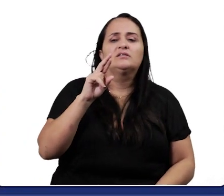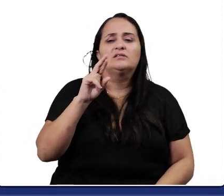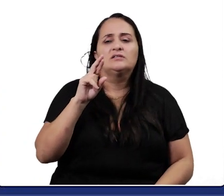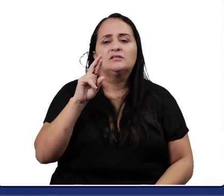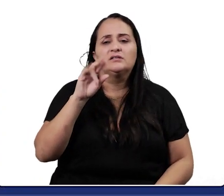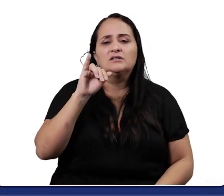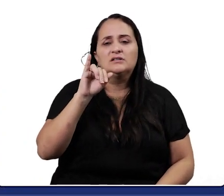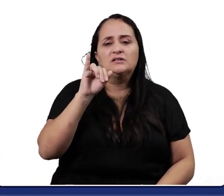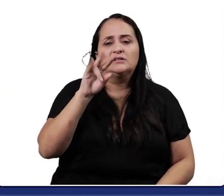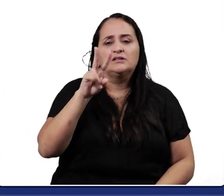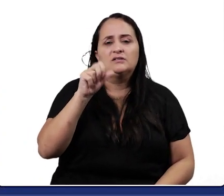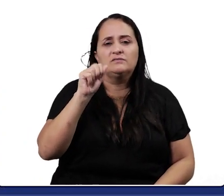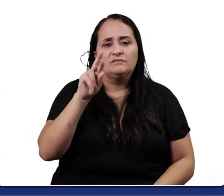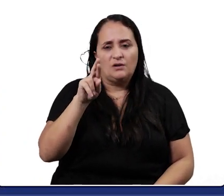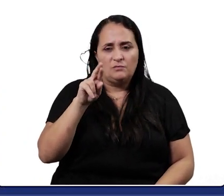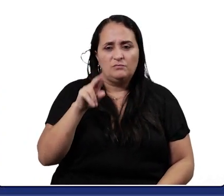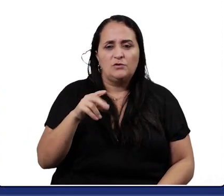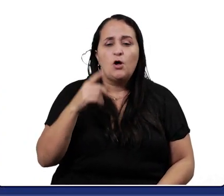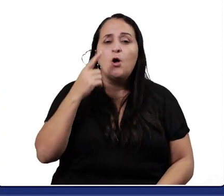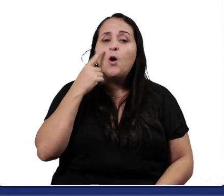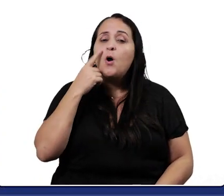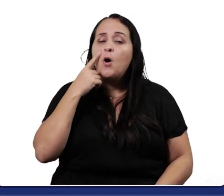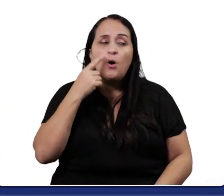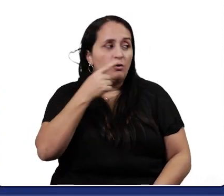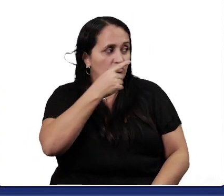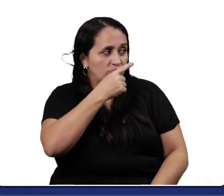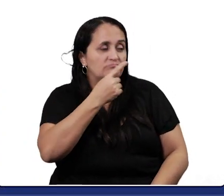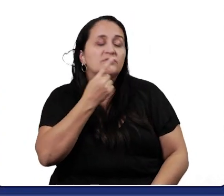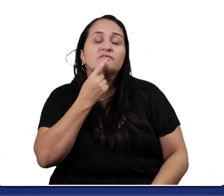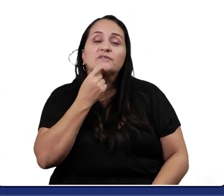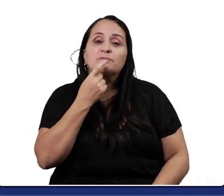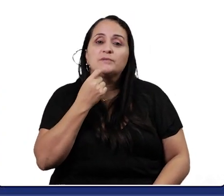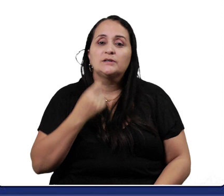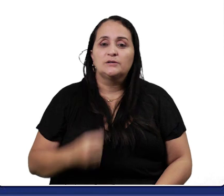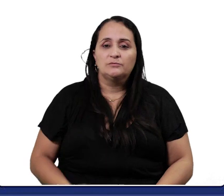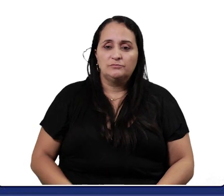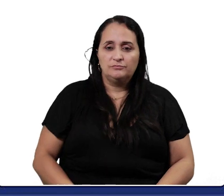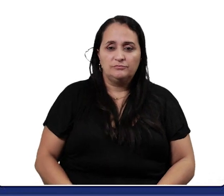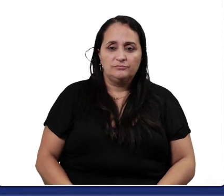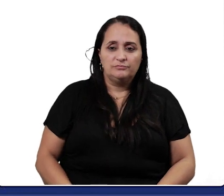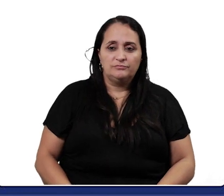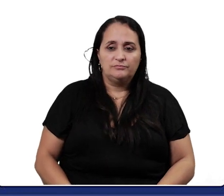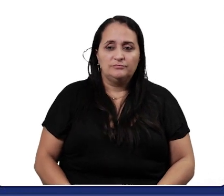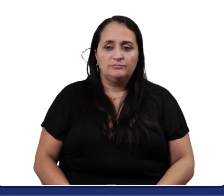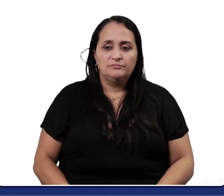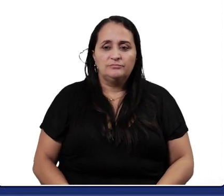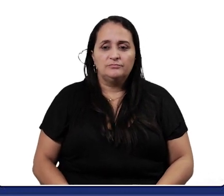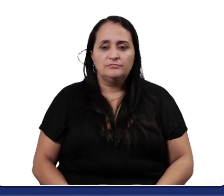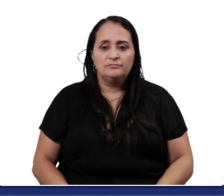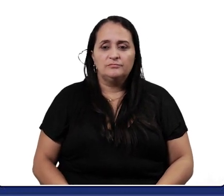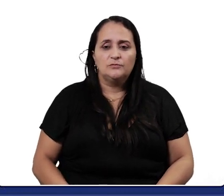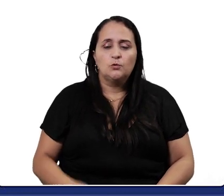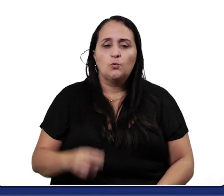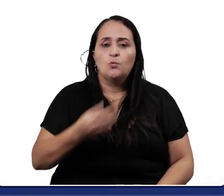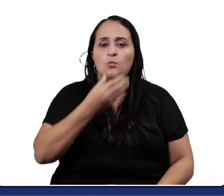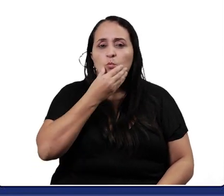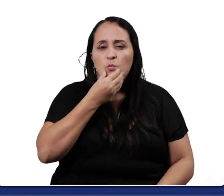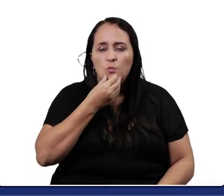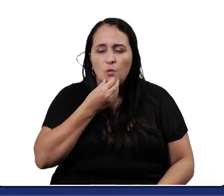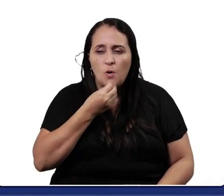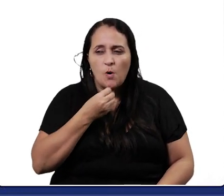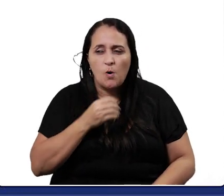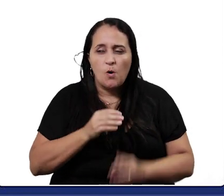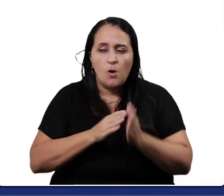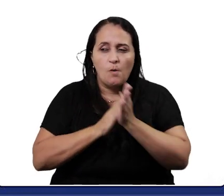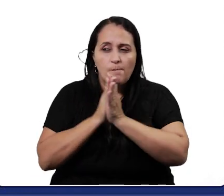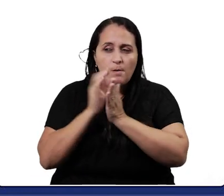Olha, essa parte aqui em vermelho é justamente a frase que foi usada na questão. O rival